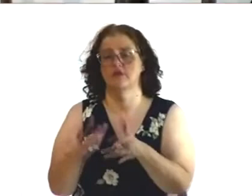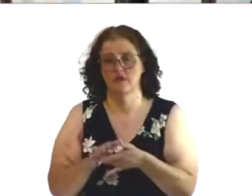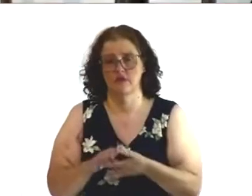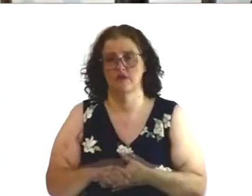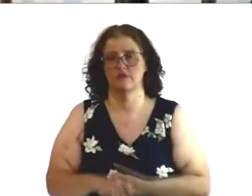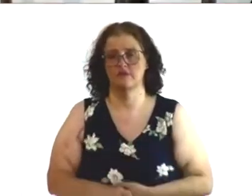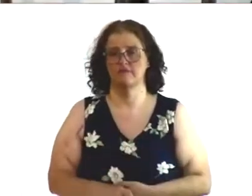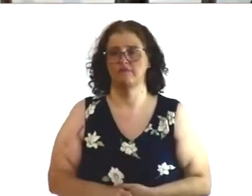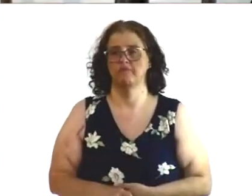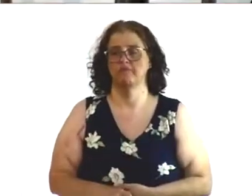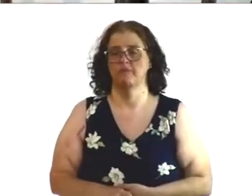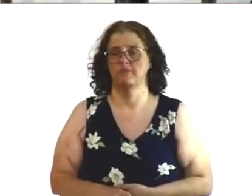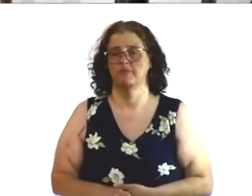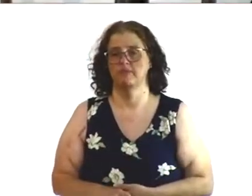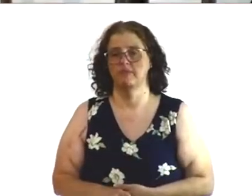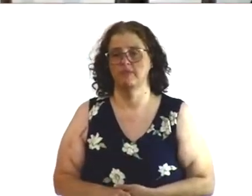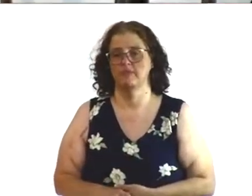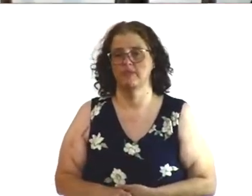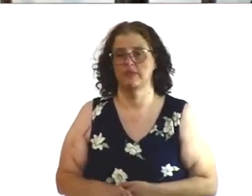Tentou Jesus,